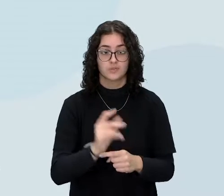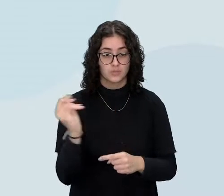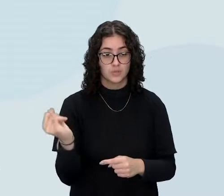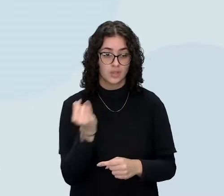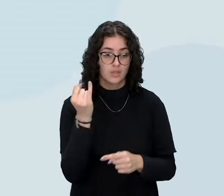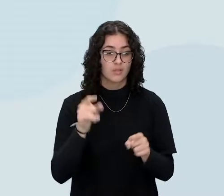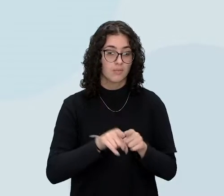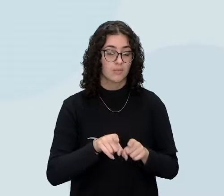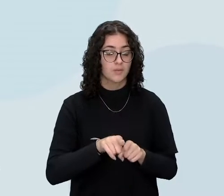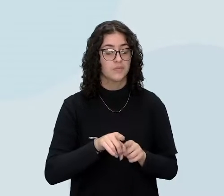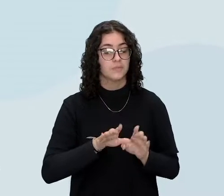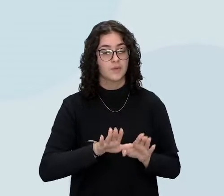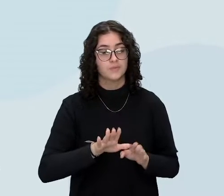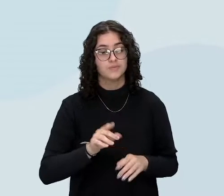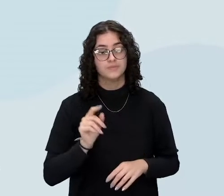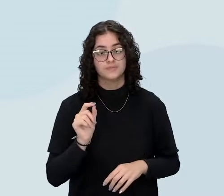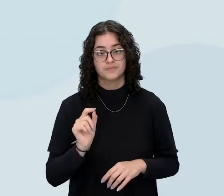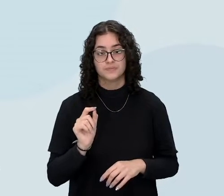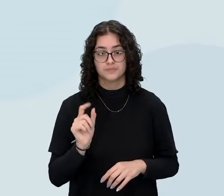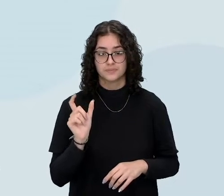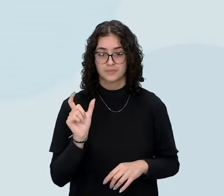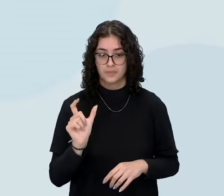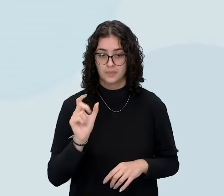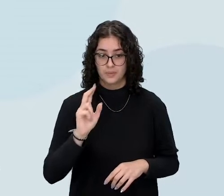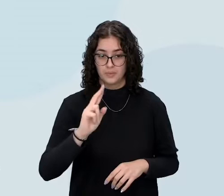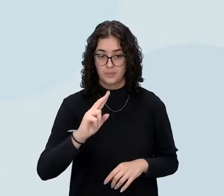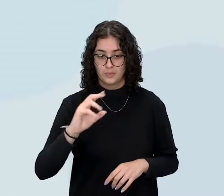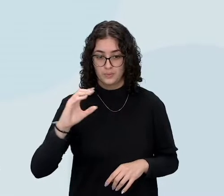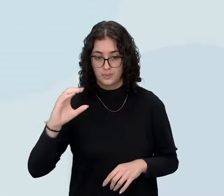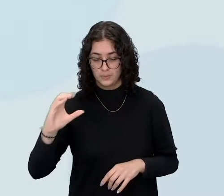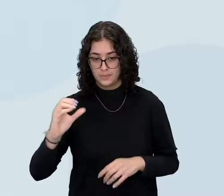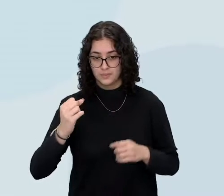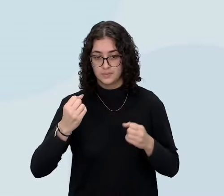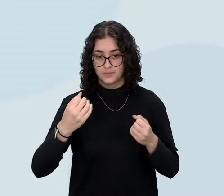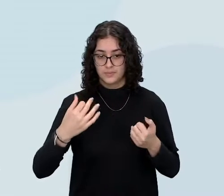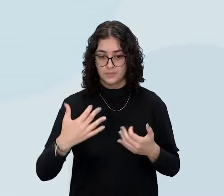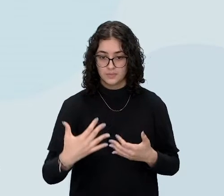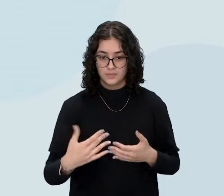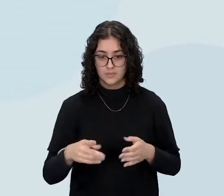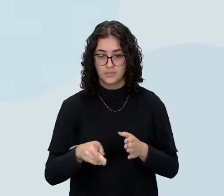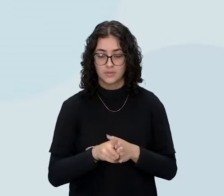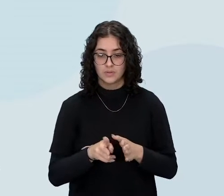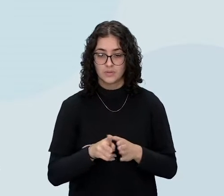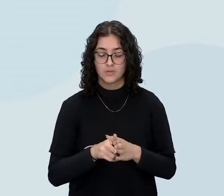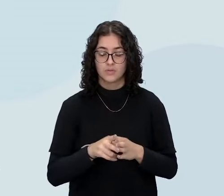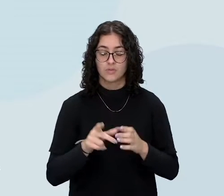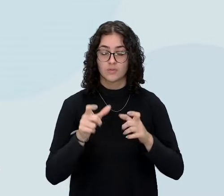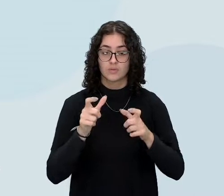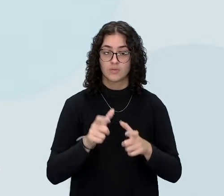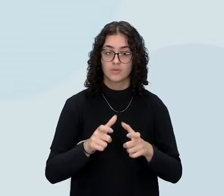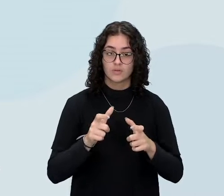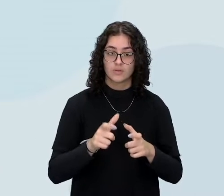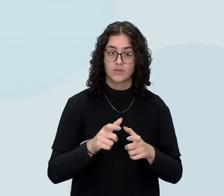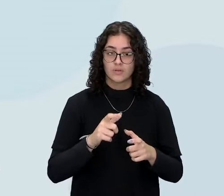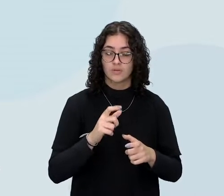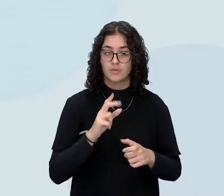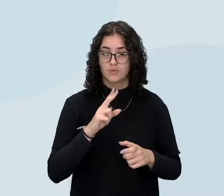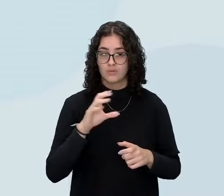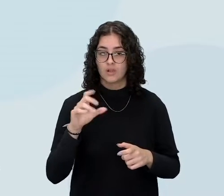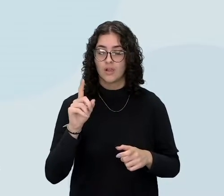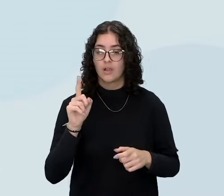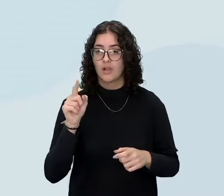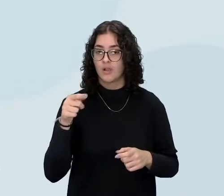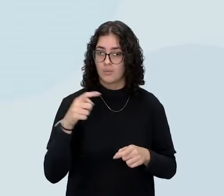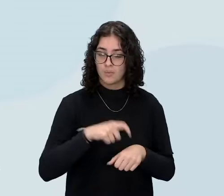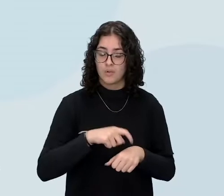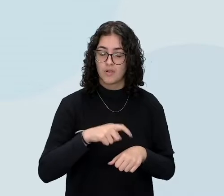importantes também. A gente utiliza o termo UC, geralmente, para falar de unidade de conservação. Então, se vocês verem em algum slide ou em algum